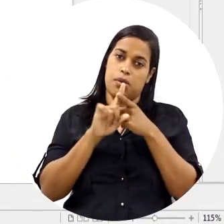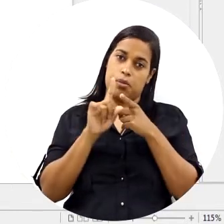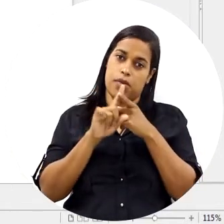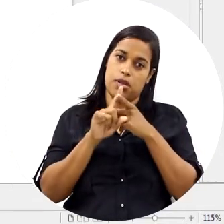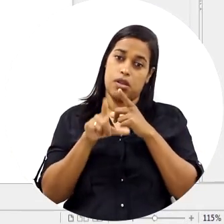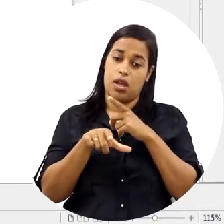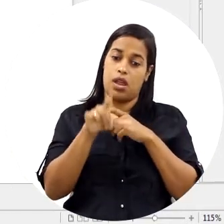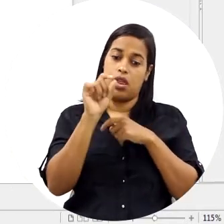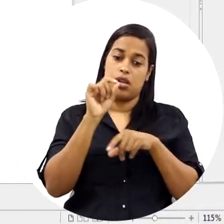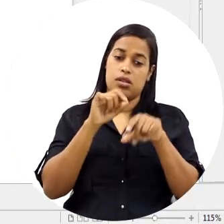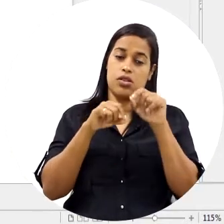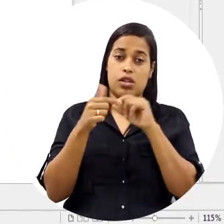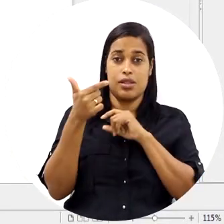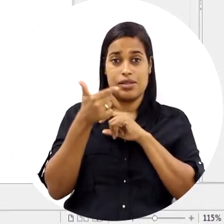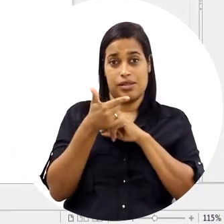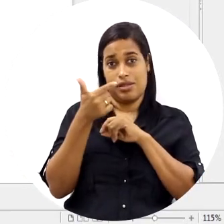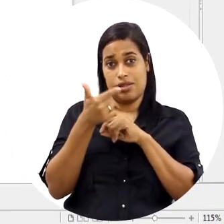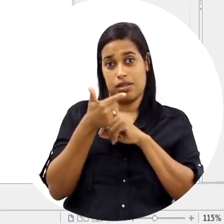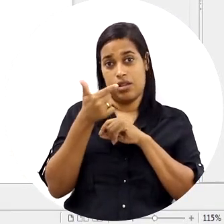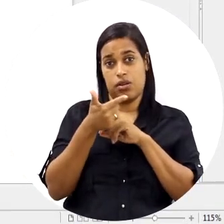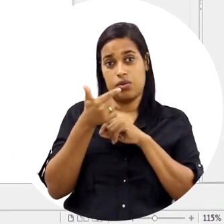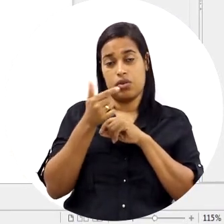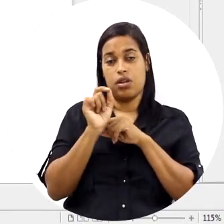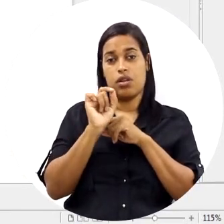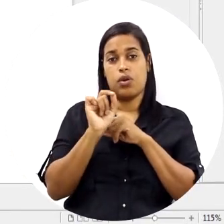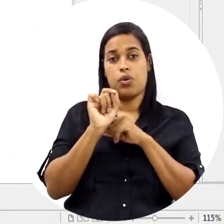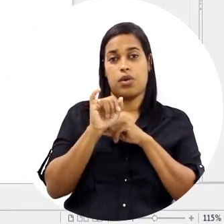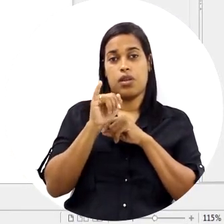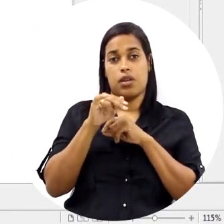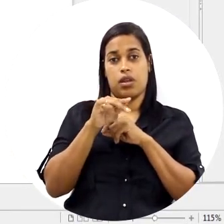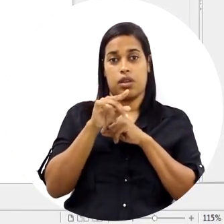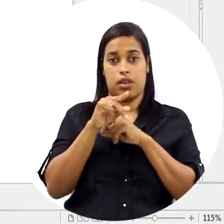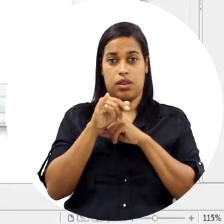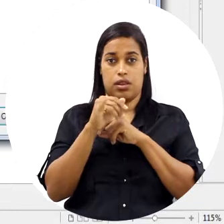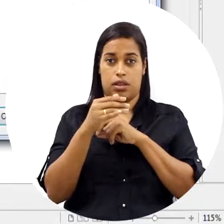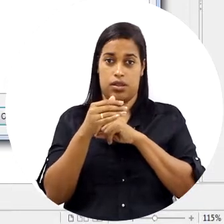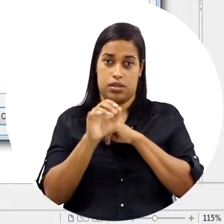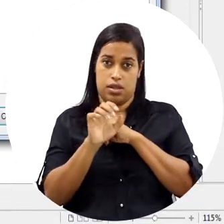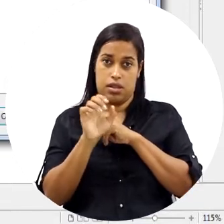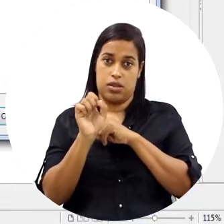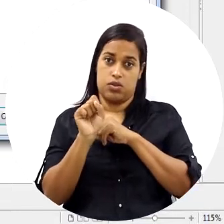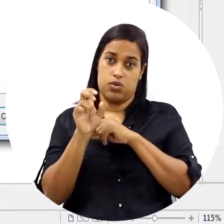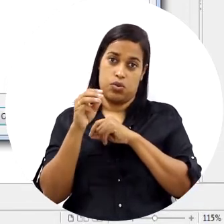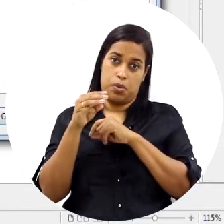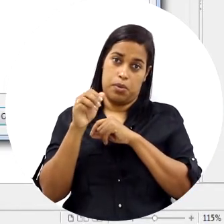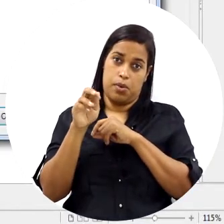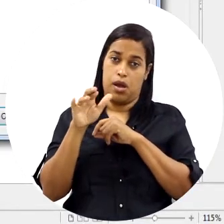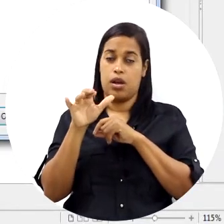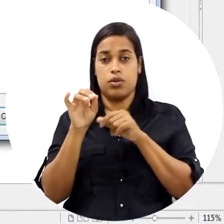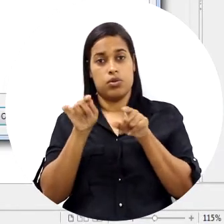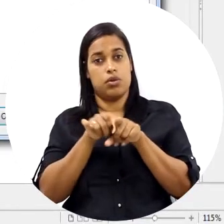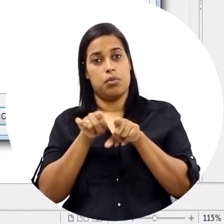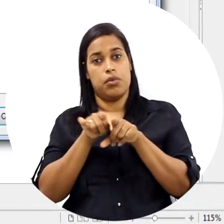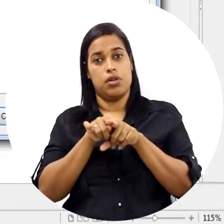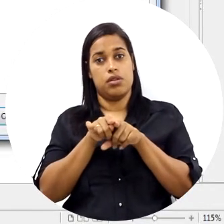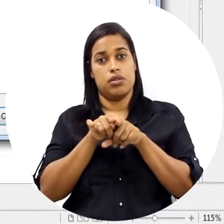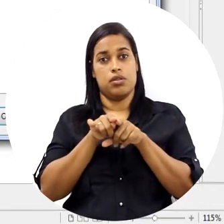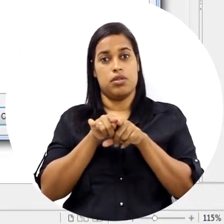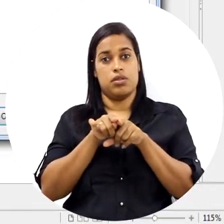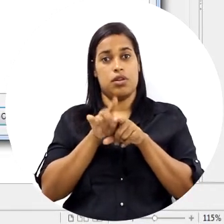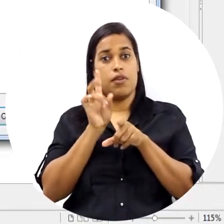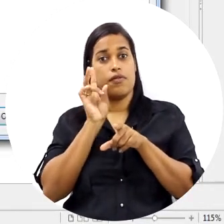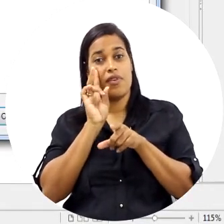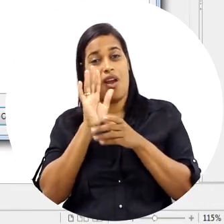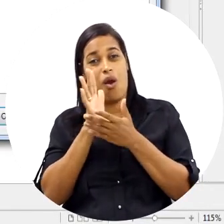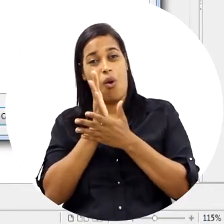E selecionar essa segunda opção, que é Índice e Sumário. Observe que ao clicar nessa opção é aberta uma janela com